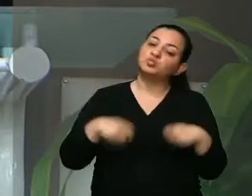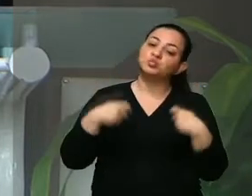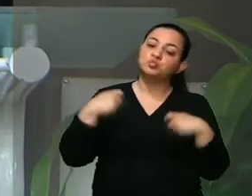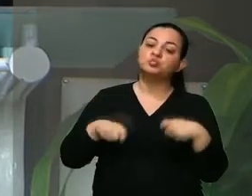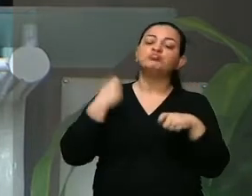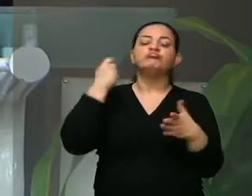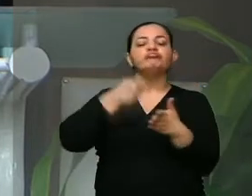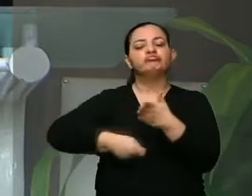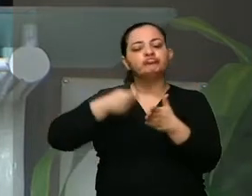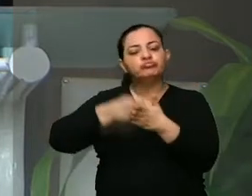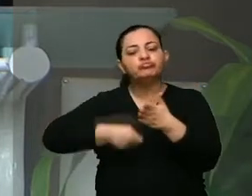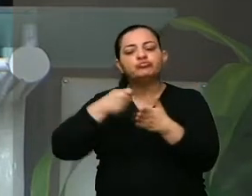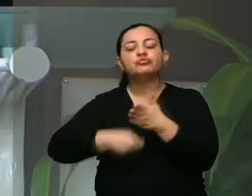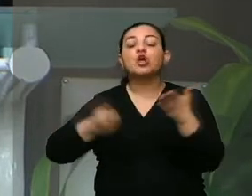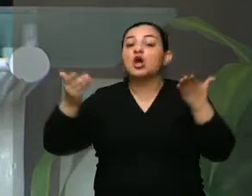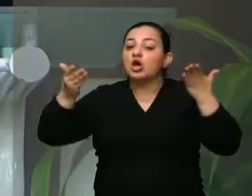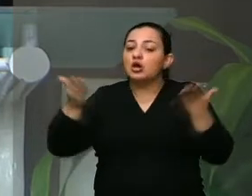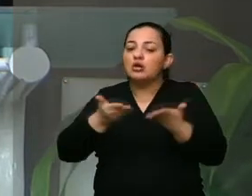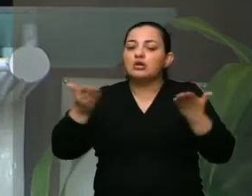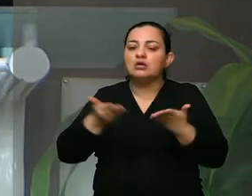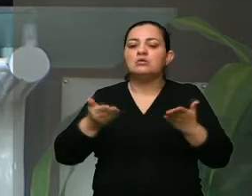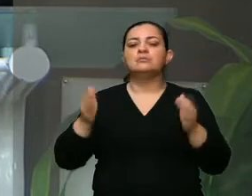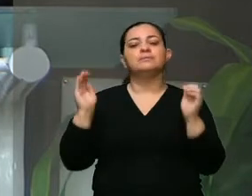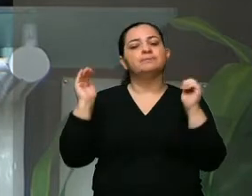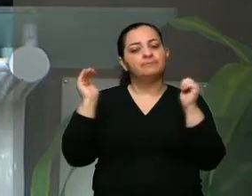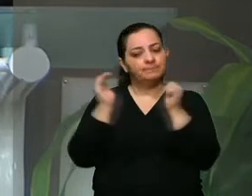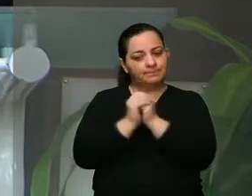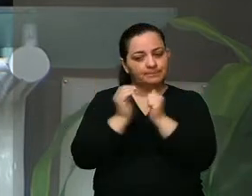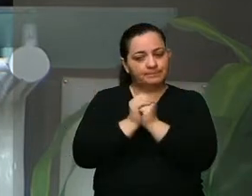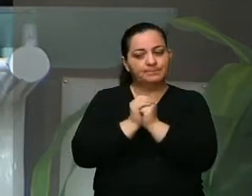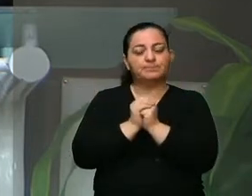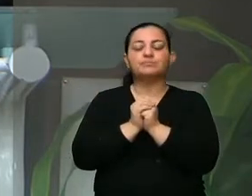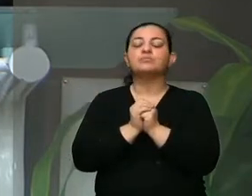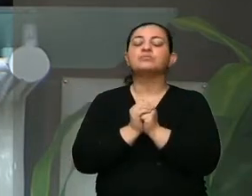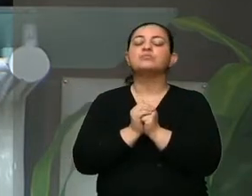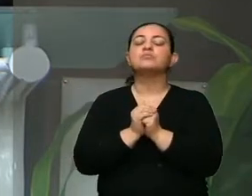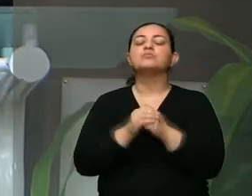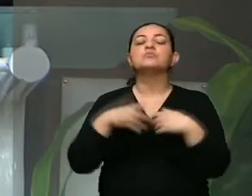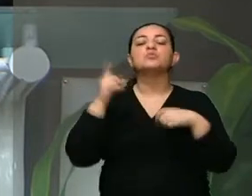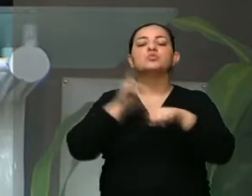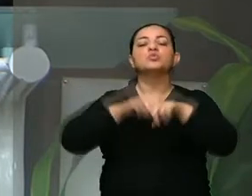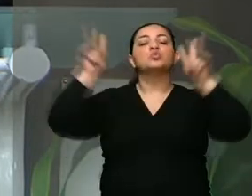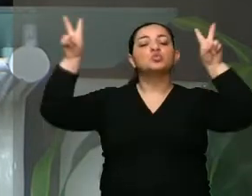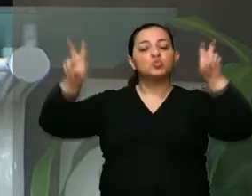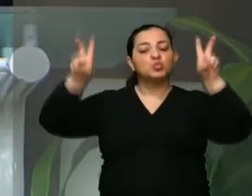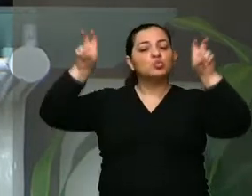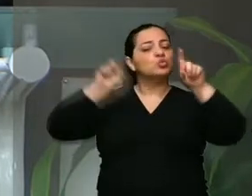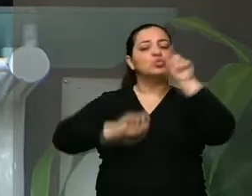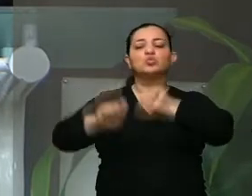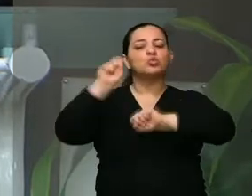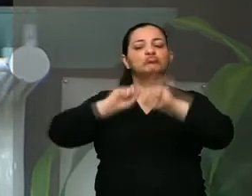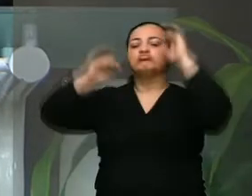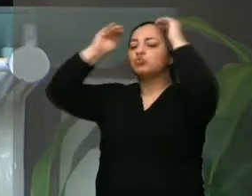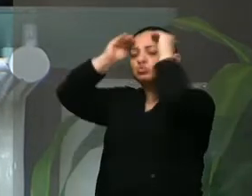buscar agora a man i e o tema é obediência